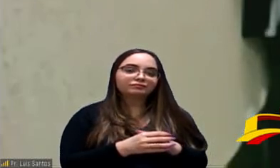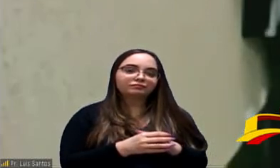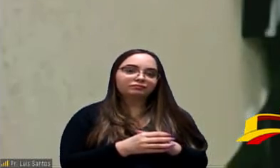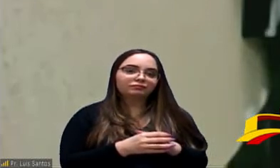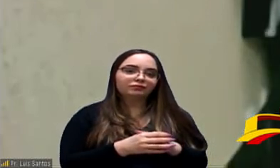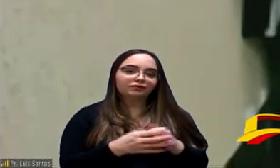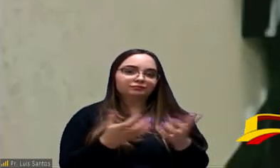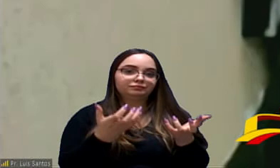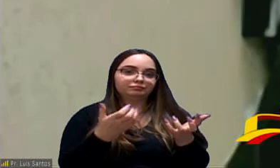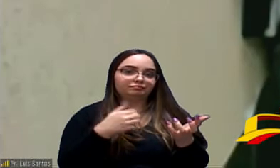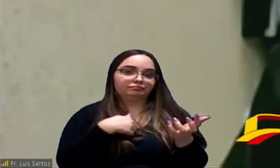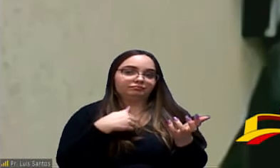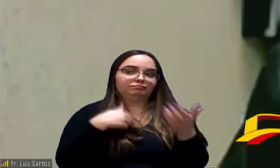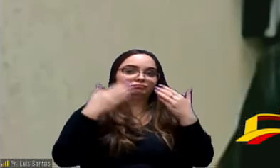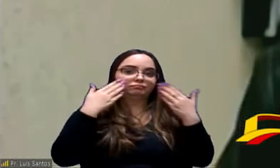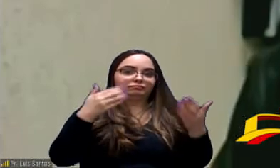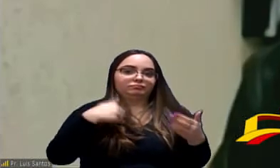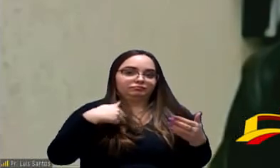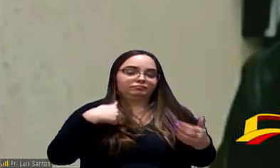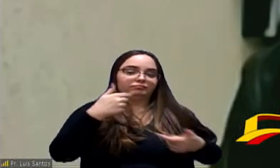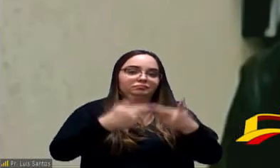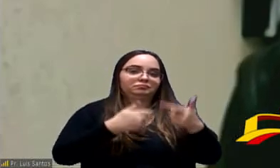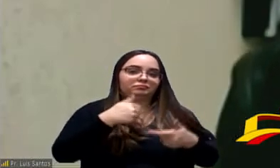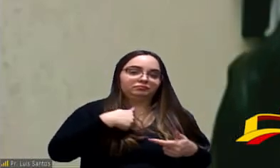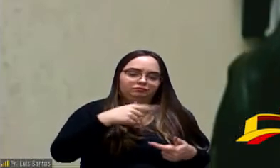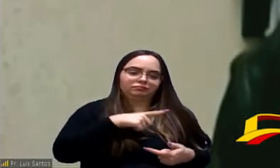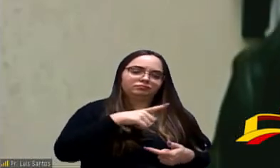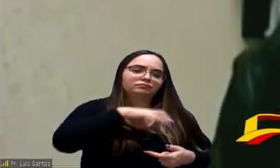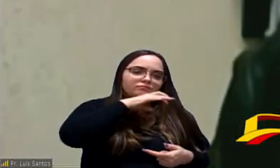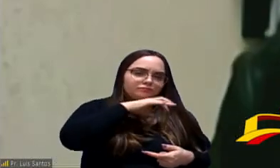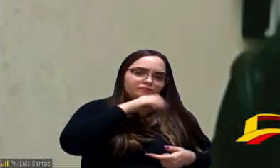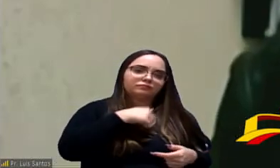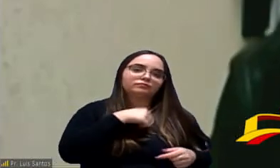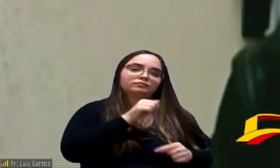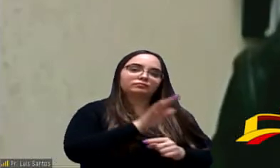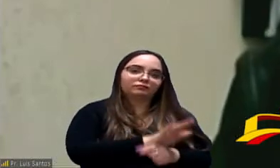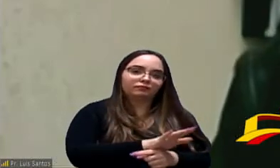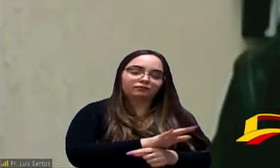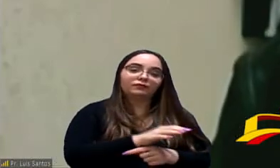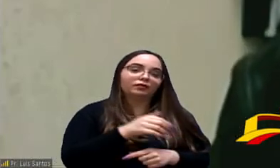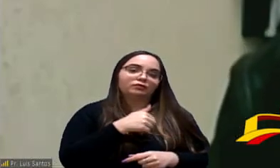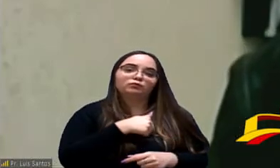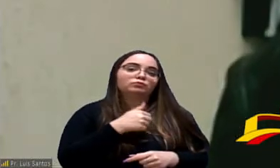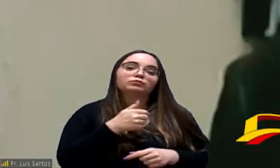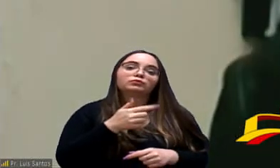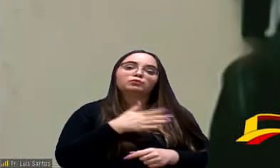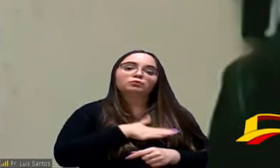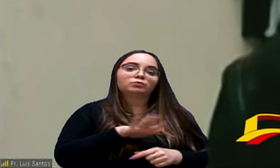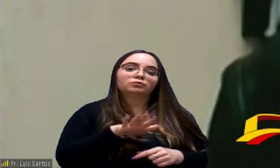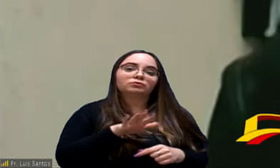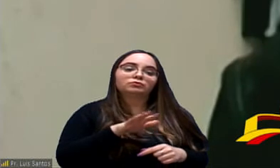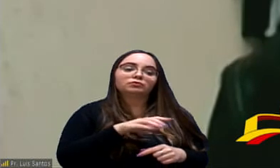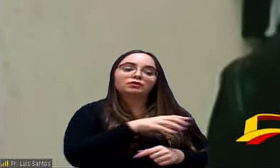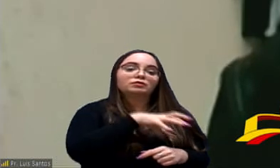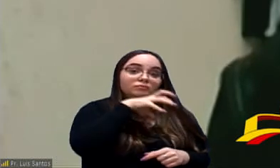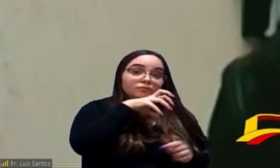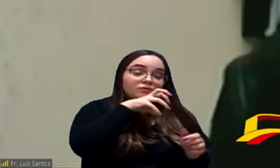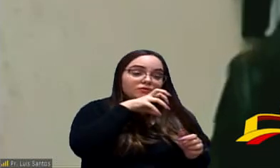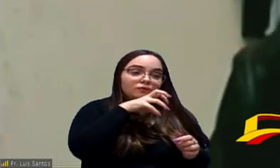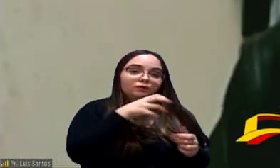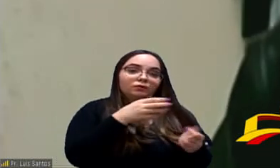bandeira minha de trabalho. Eu tenho animal, eu trabalho, sou contra a humanização que se tenta fazer dos